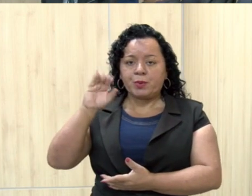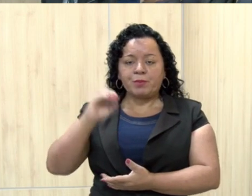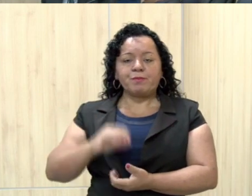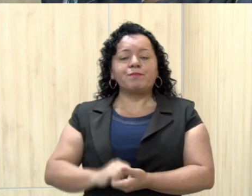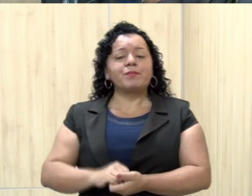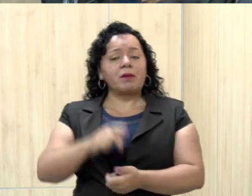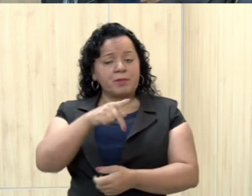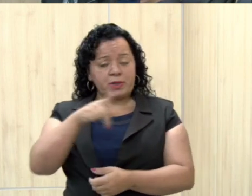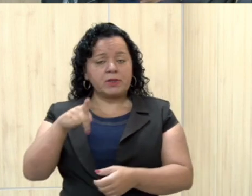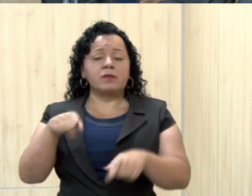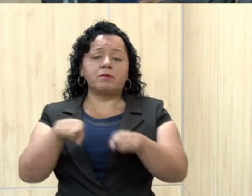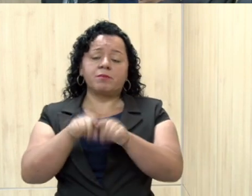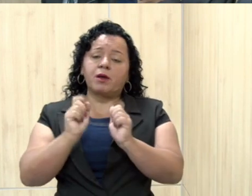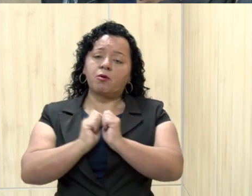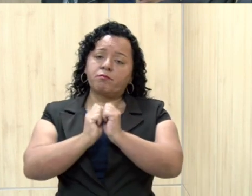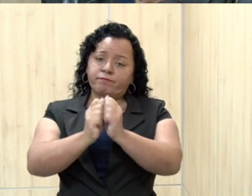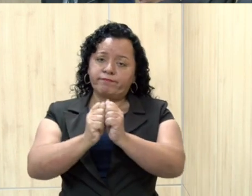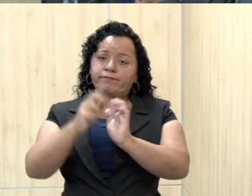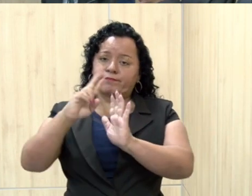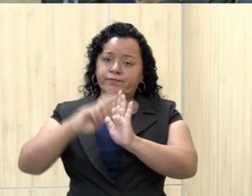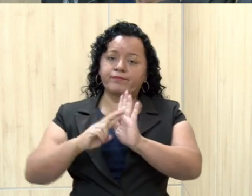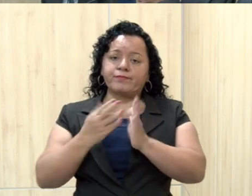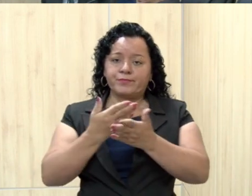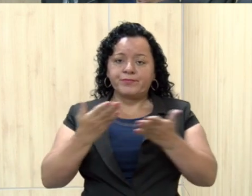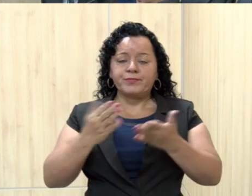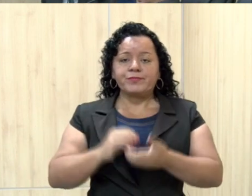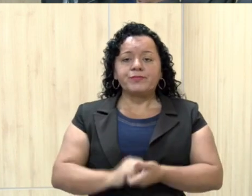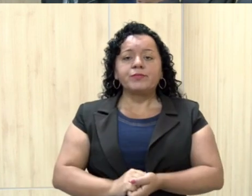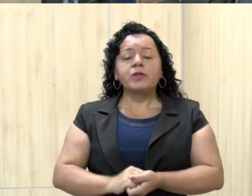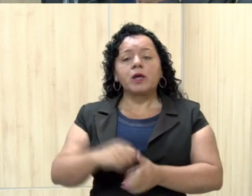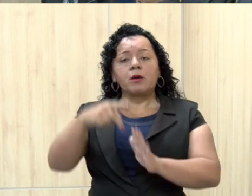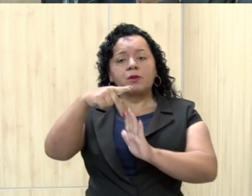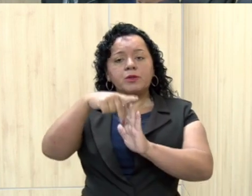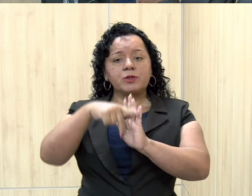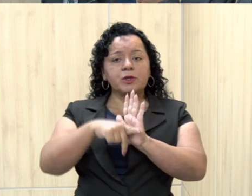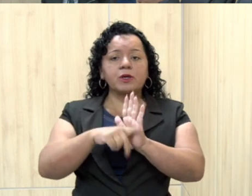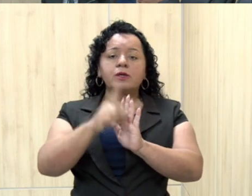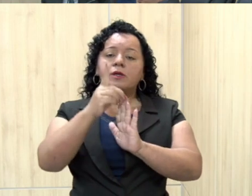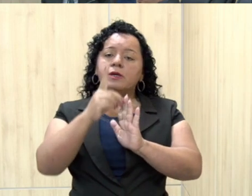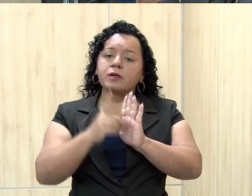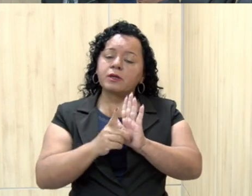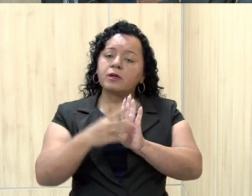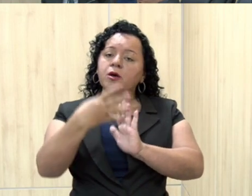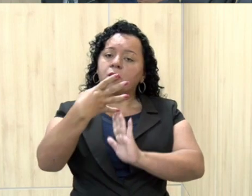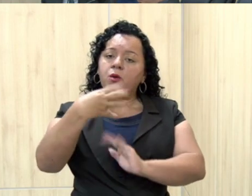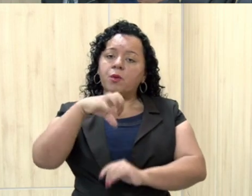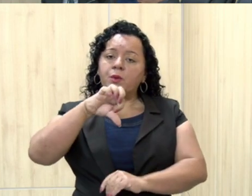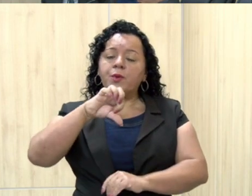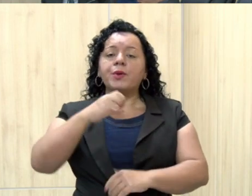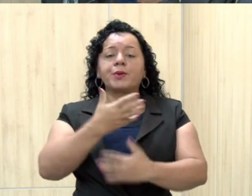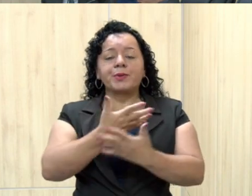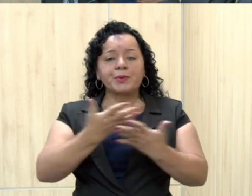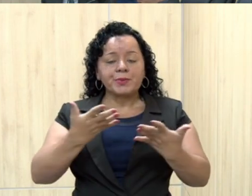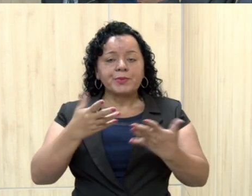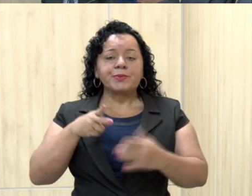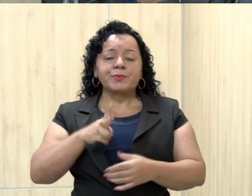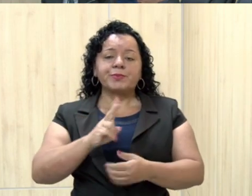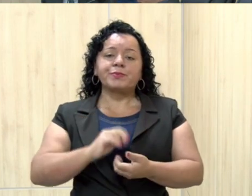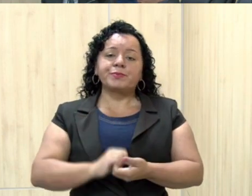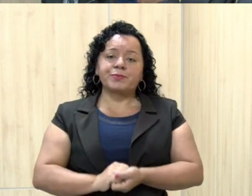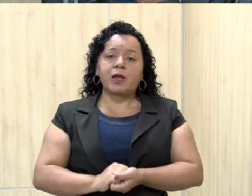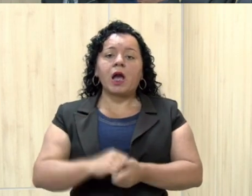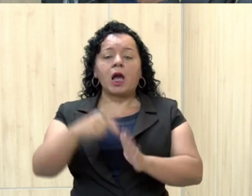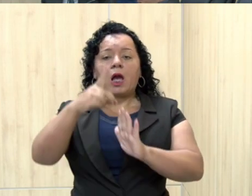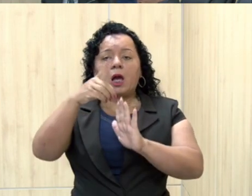relator Está aprovado o projeto decreto legislativo de 49 por unanimidade Segue o expediente projeto secreto legislativo